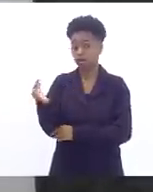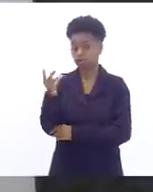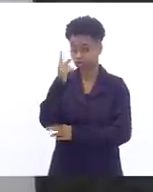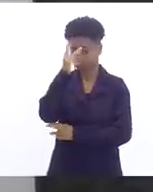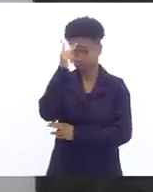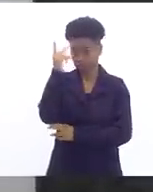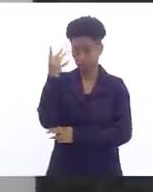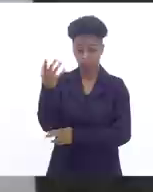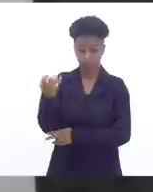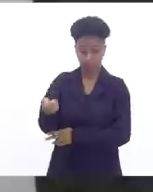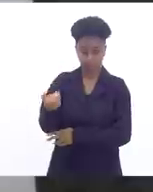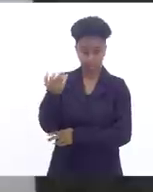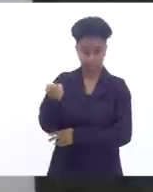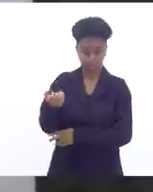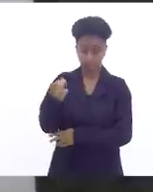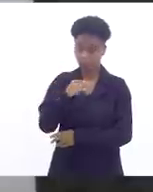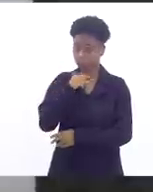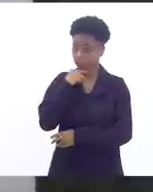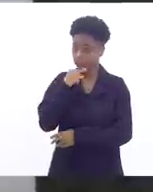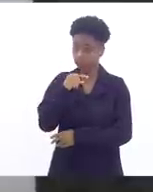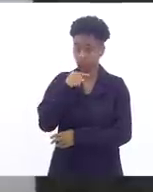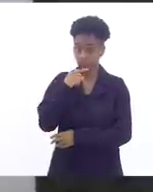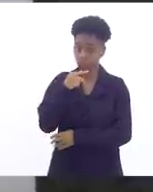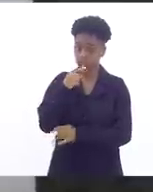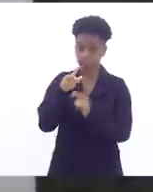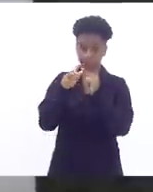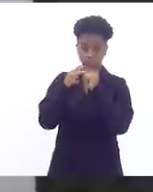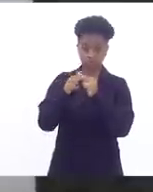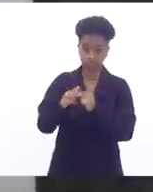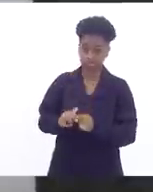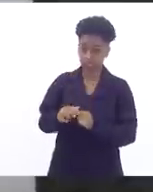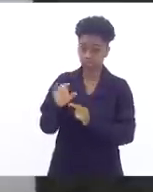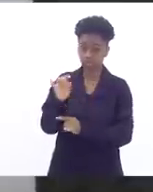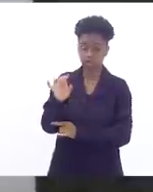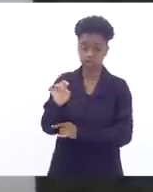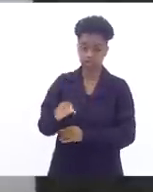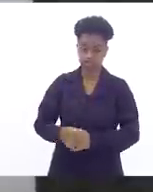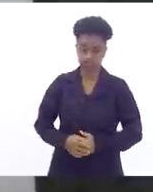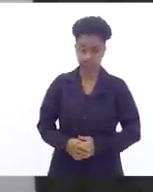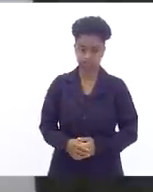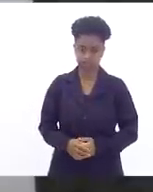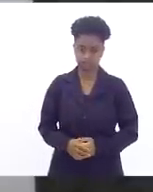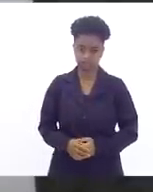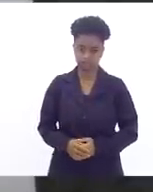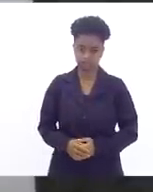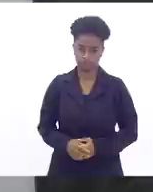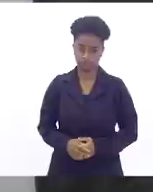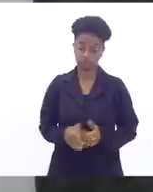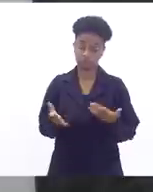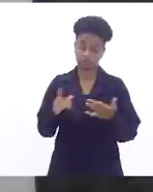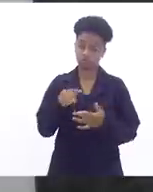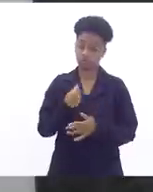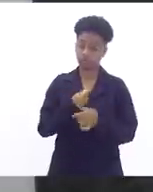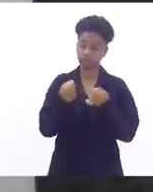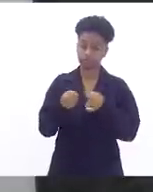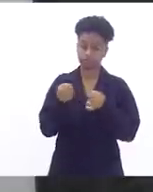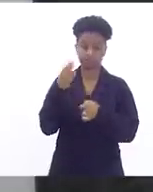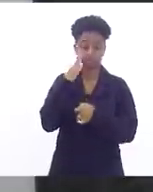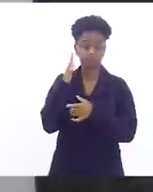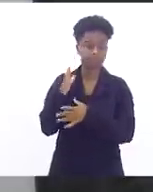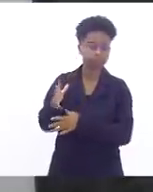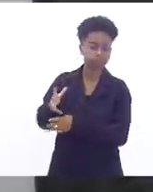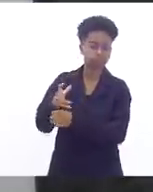não consegue ter suas pensões atualizadas automaticamente a ideia de que volume